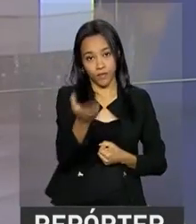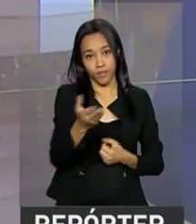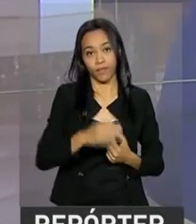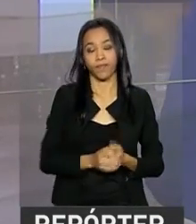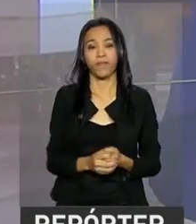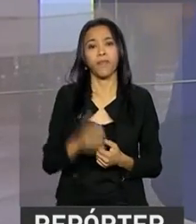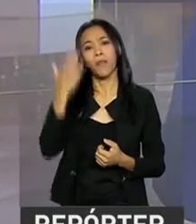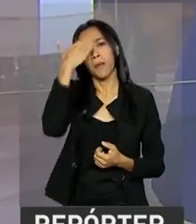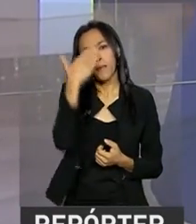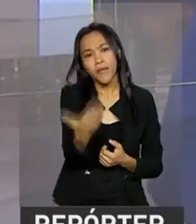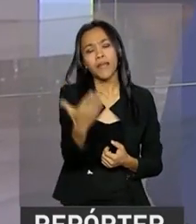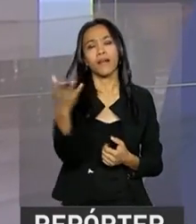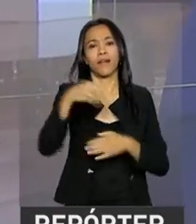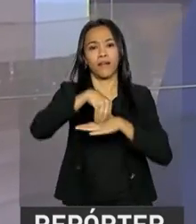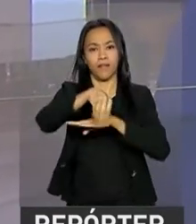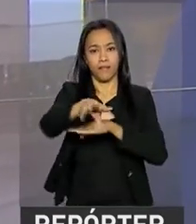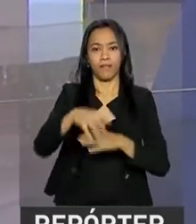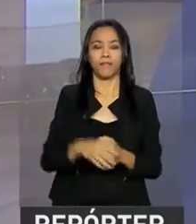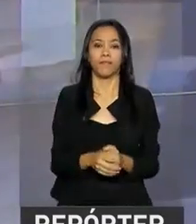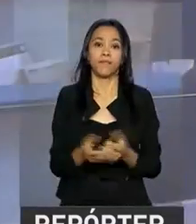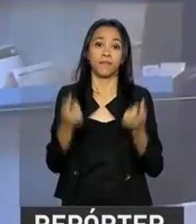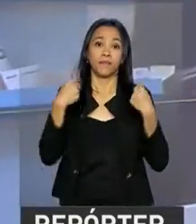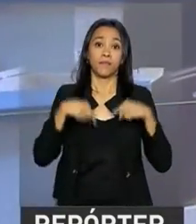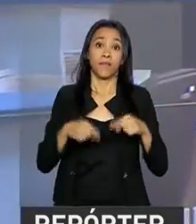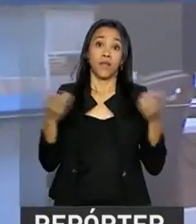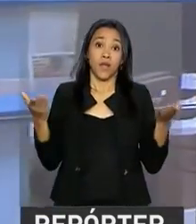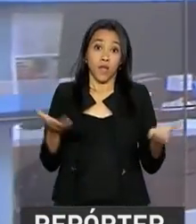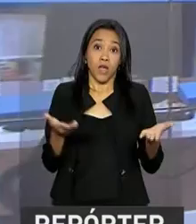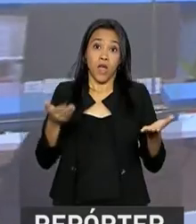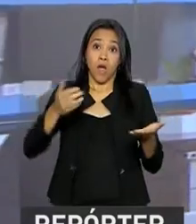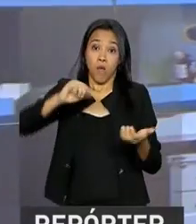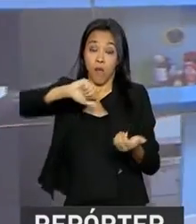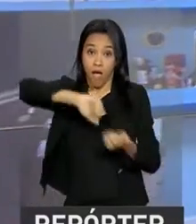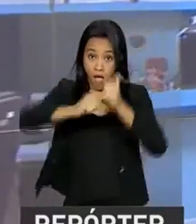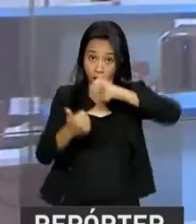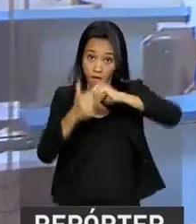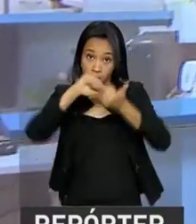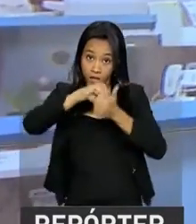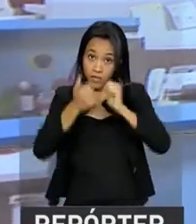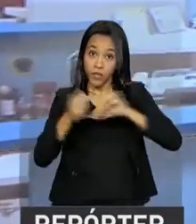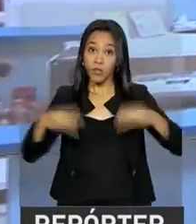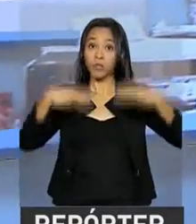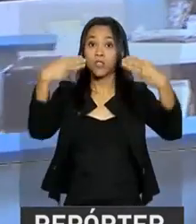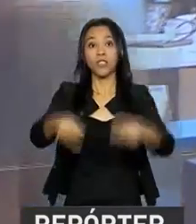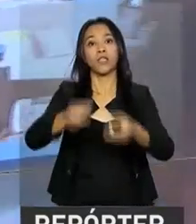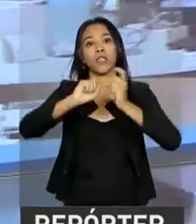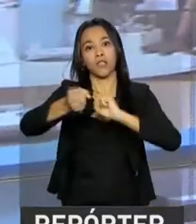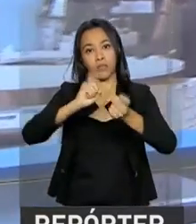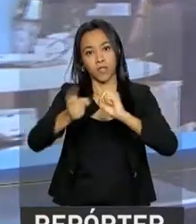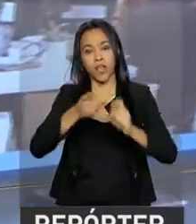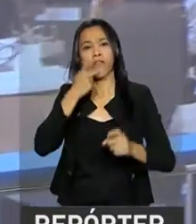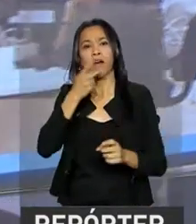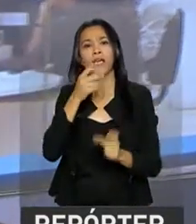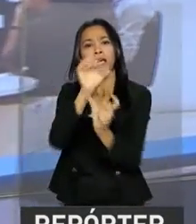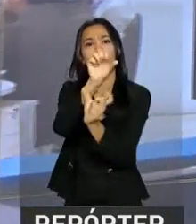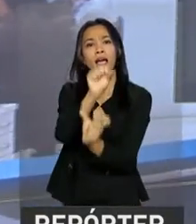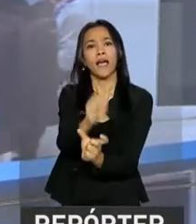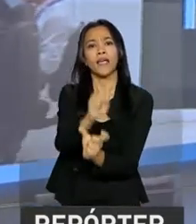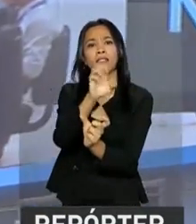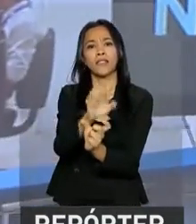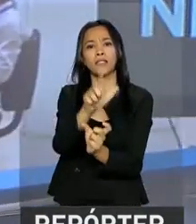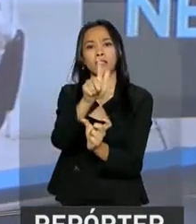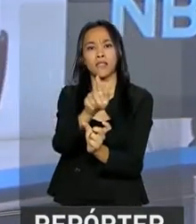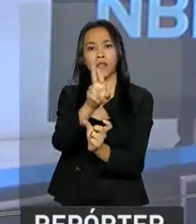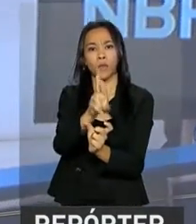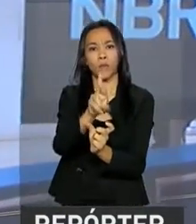a queimar abrigado pelas informações olha o balanço do ministério do planejamento mostra que a seguridade social teve um